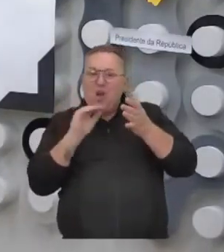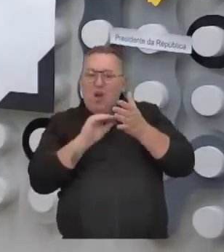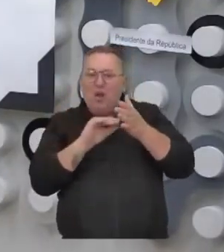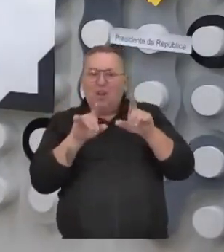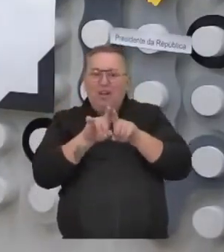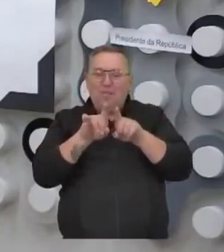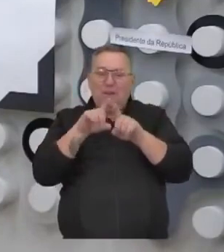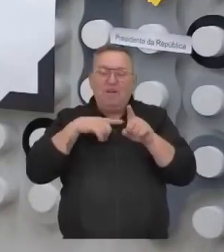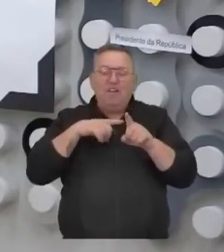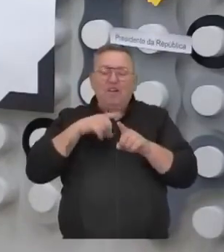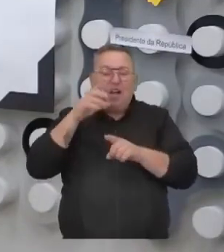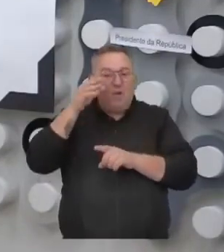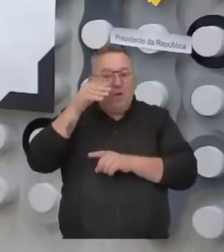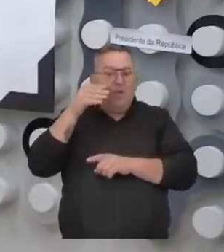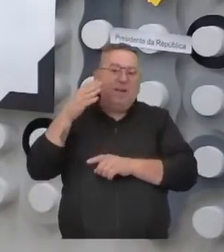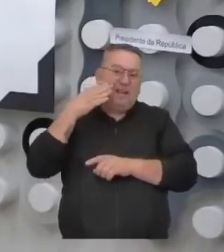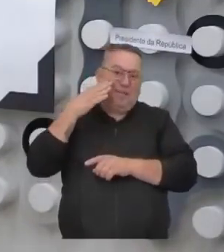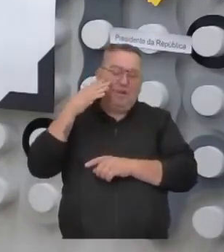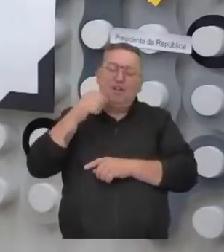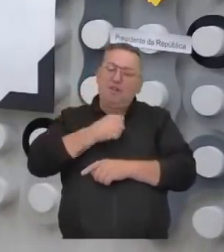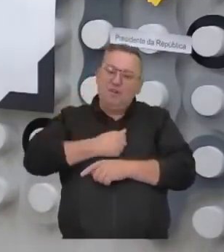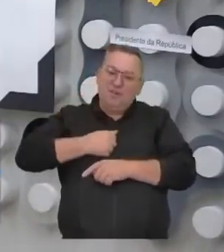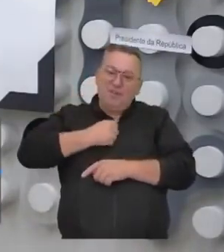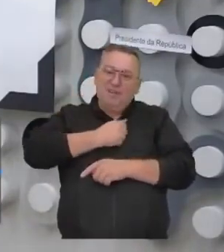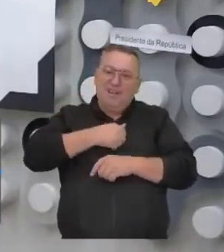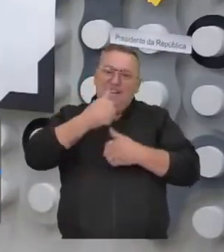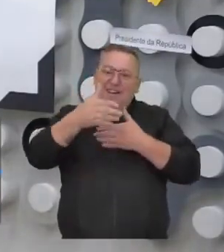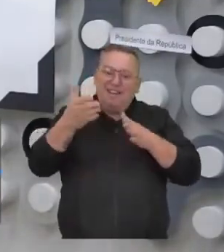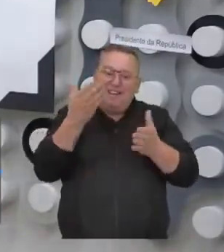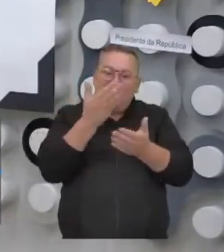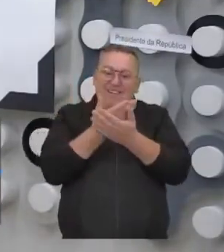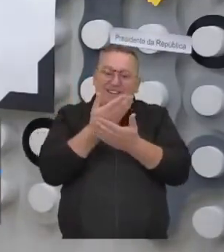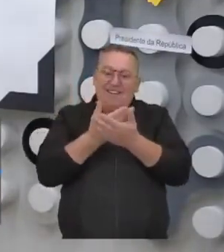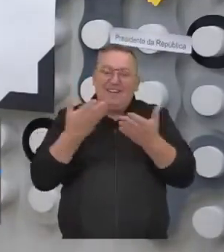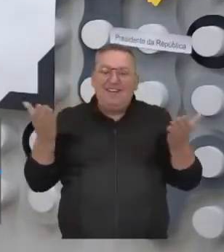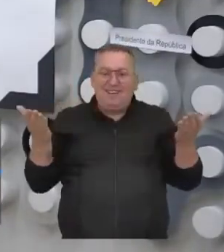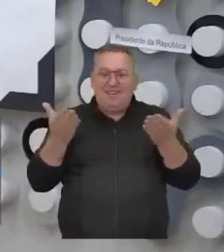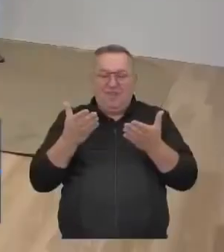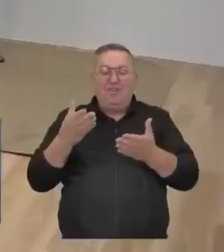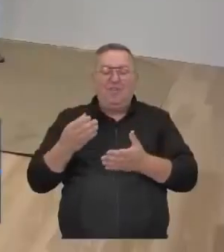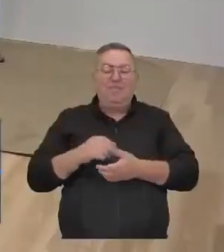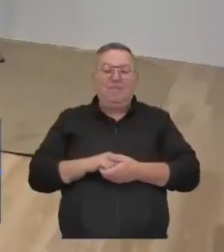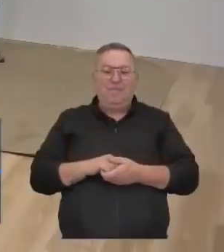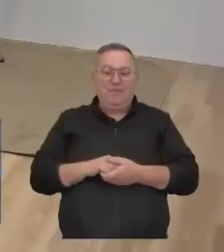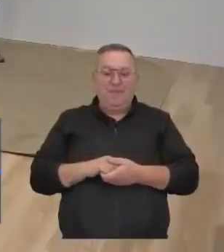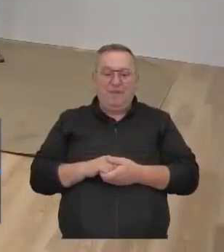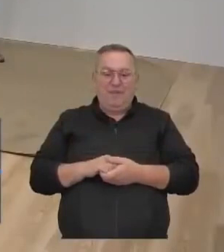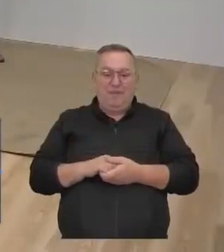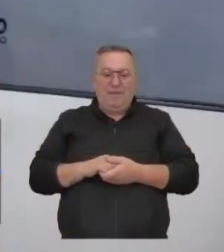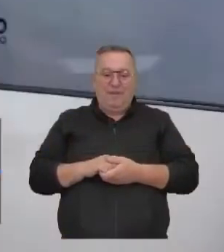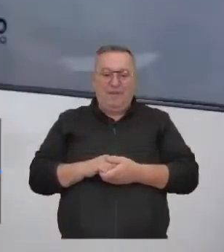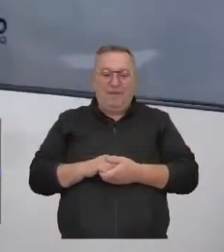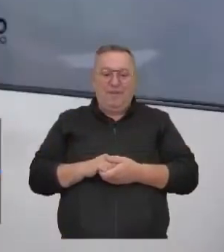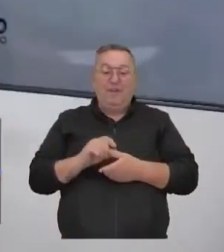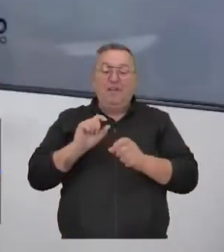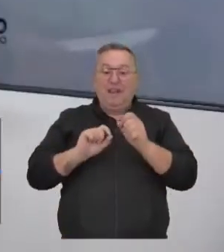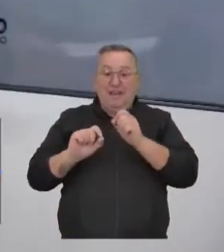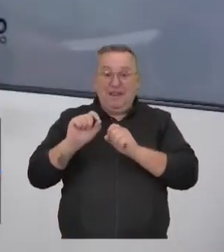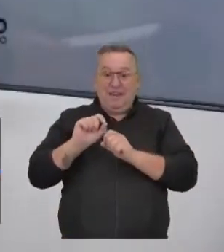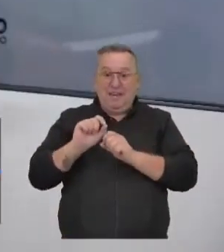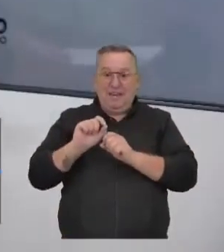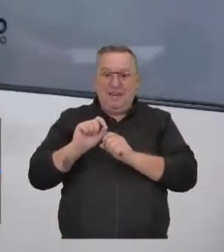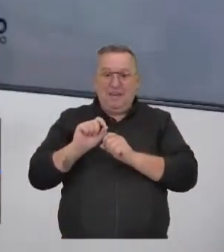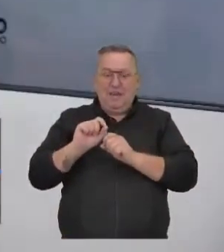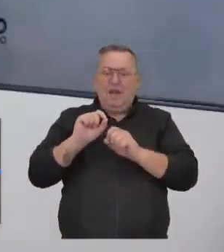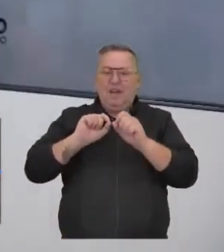sala de aula, porque a gente tá super curioso e morrendo de saudade da sala de aula. E essa aula vai ser brilhante, porque vocês brilham. Com certeza. E aí, né? O